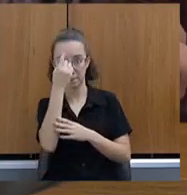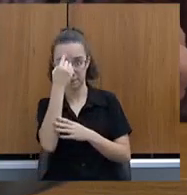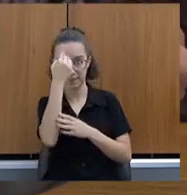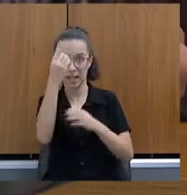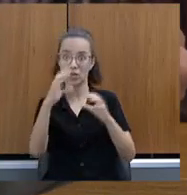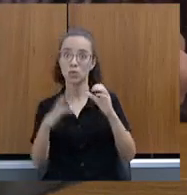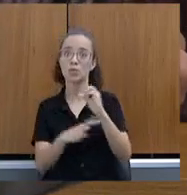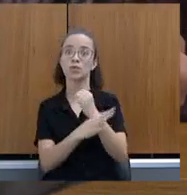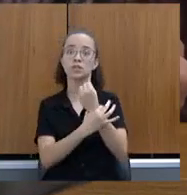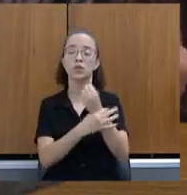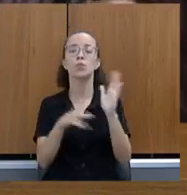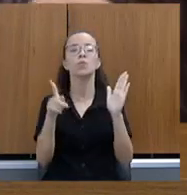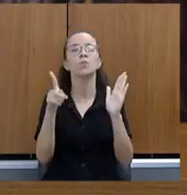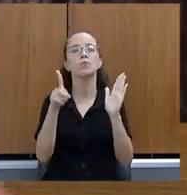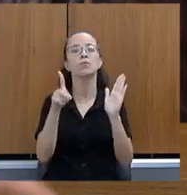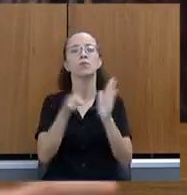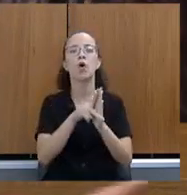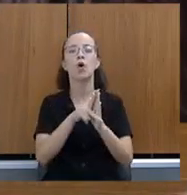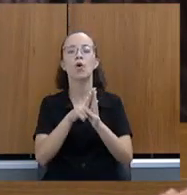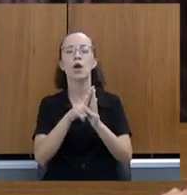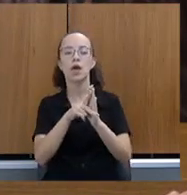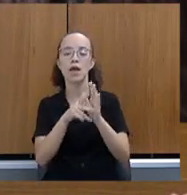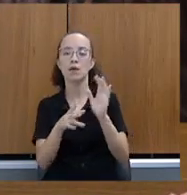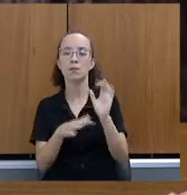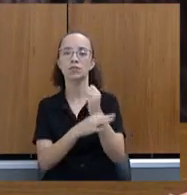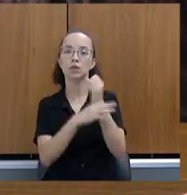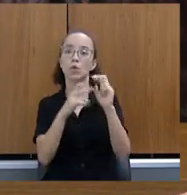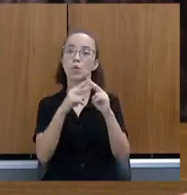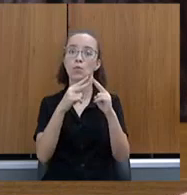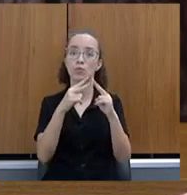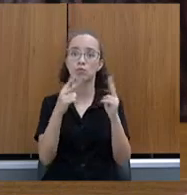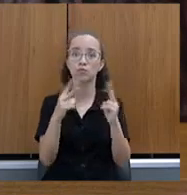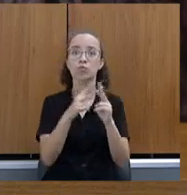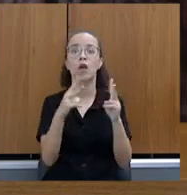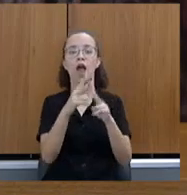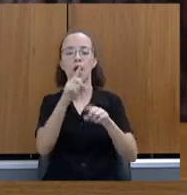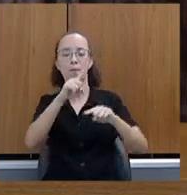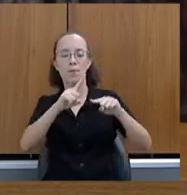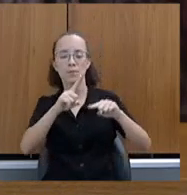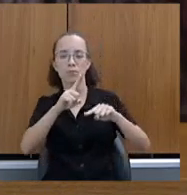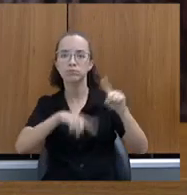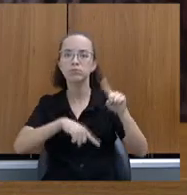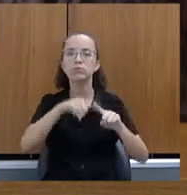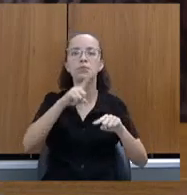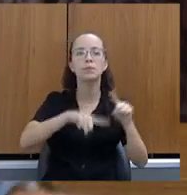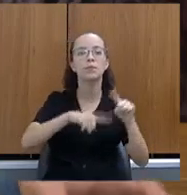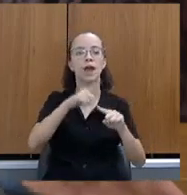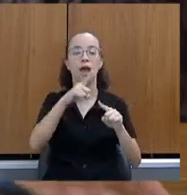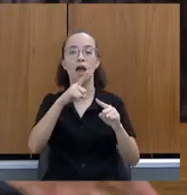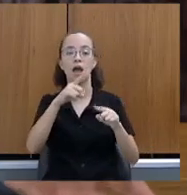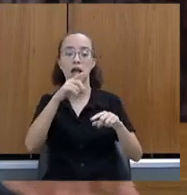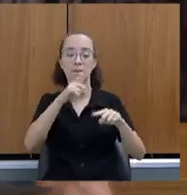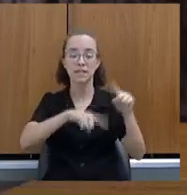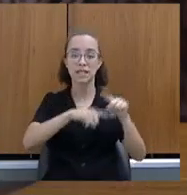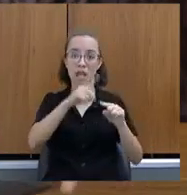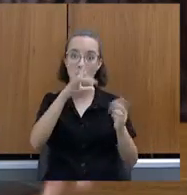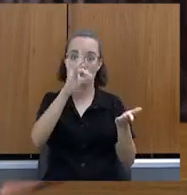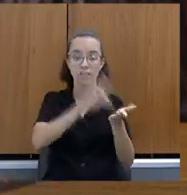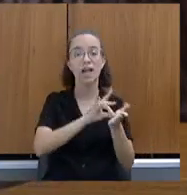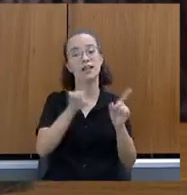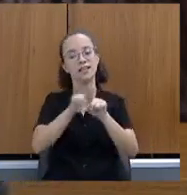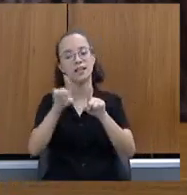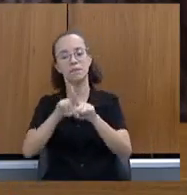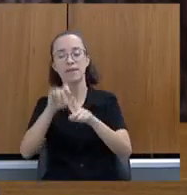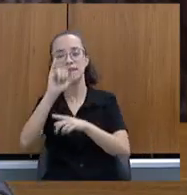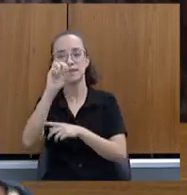de Santo Antônio do Monte de proteger o patrimônio imaterial juntamente com patrimônio material porque aí nós não ficamos com essa